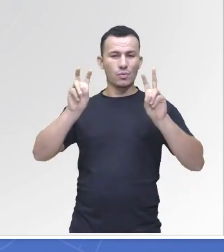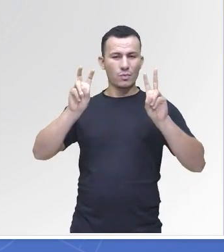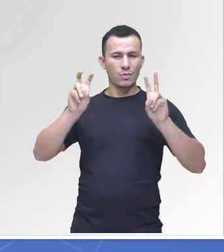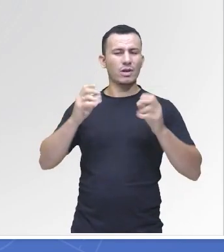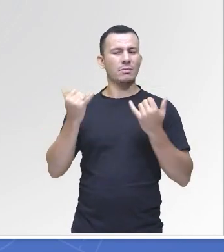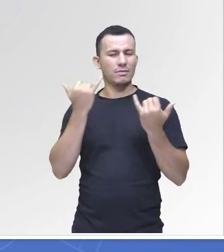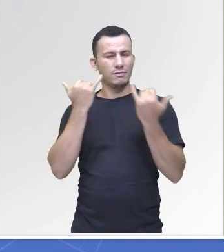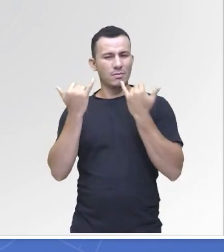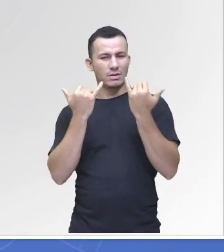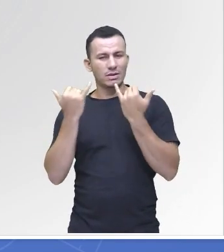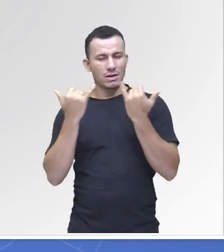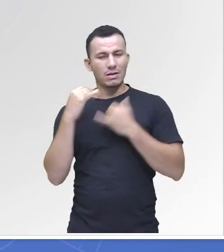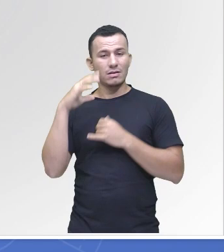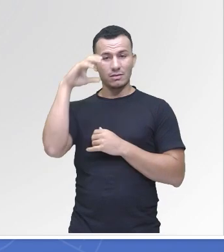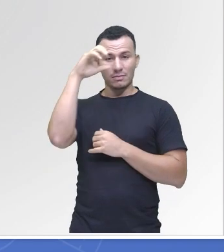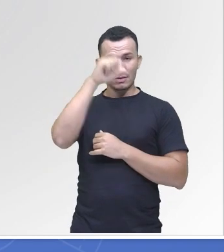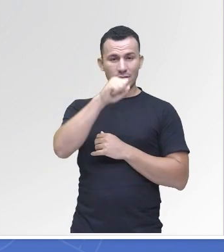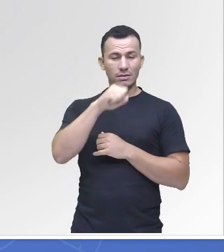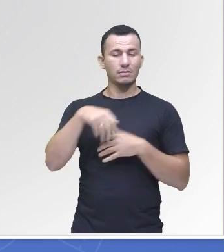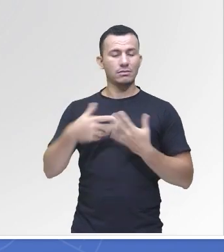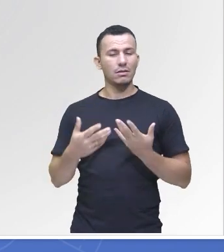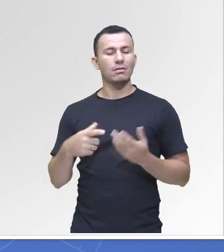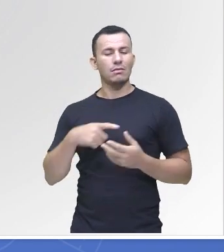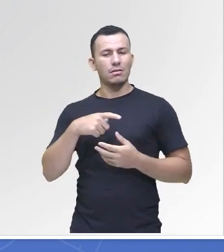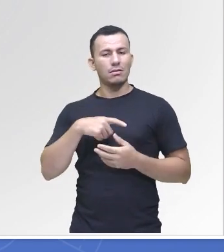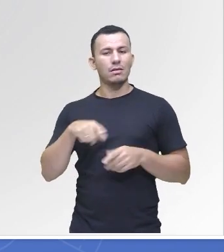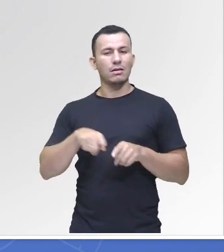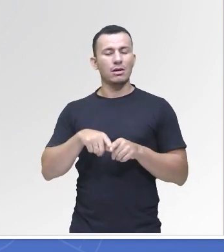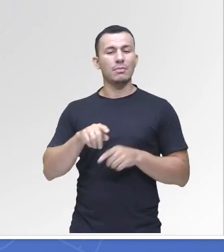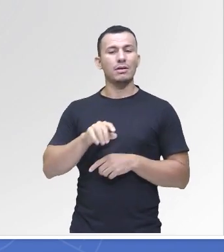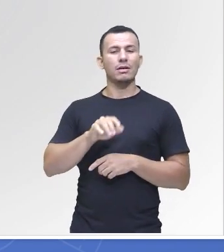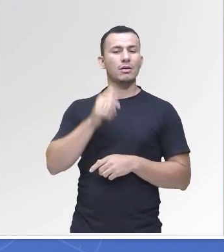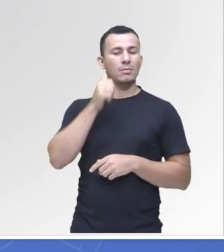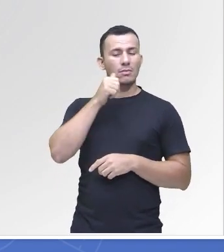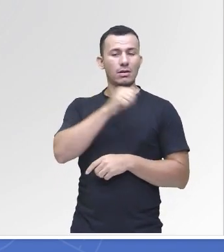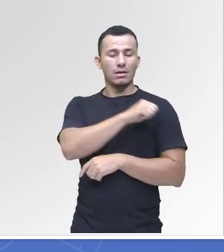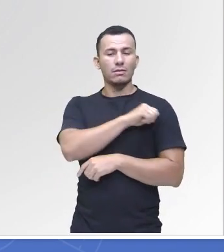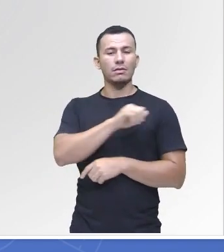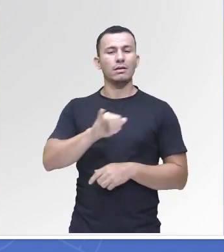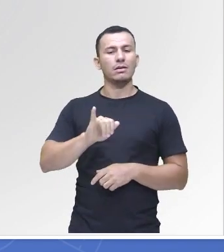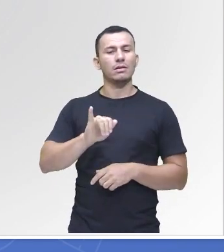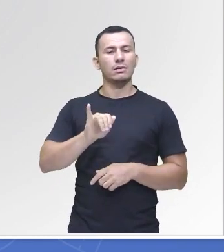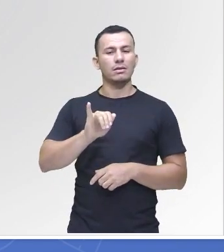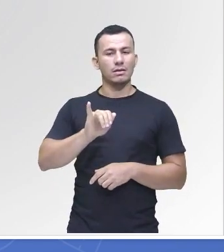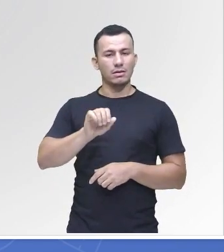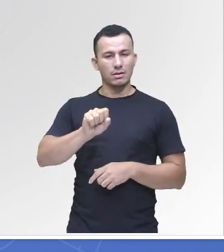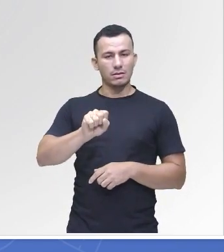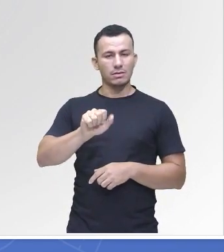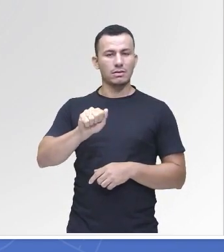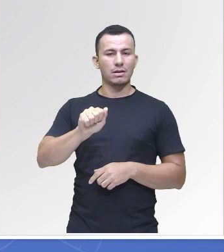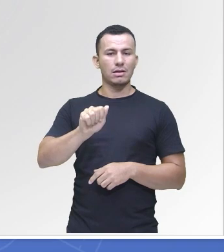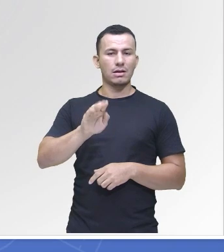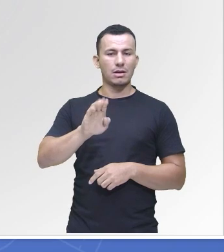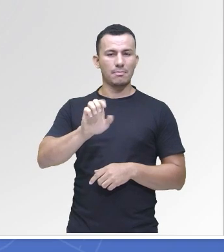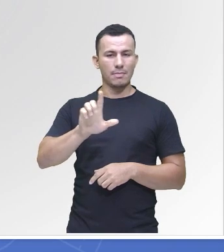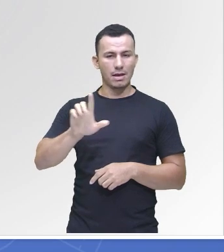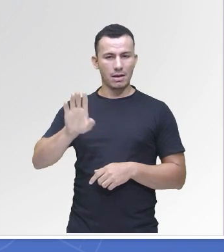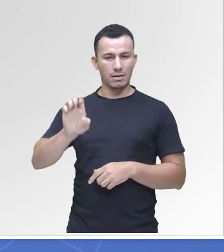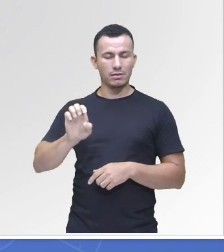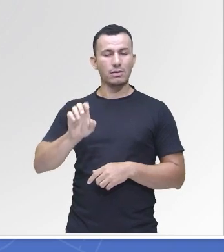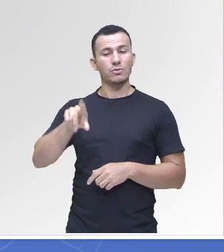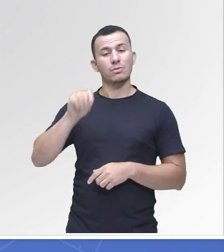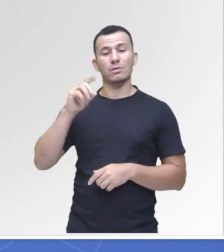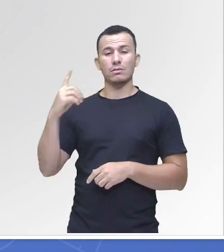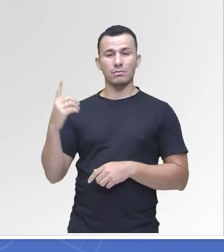da questão, tá? E aí a gente tem a participação da Isabelle, né? Então, a Isabelle marcou a alternativa D